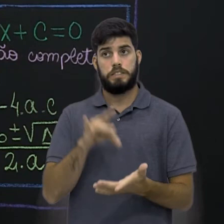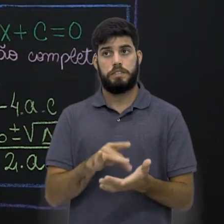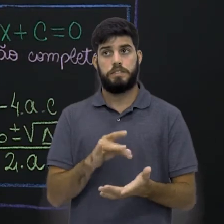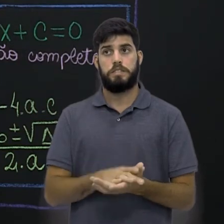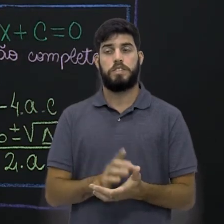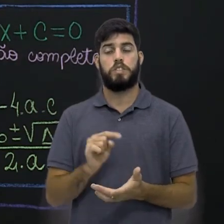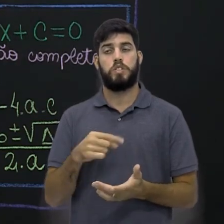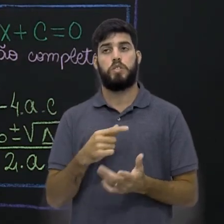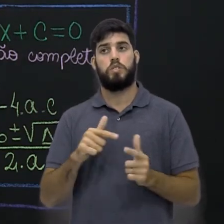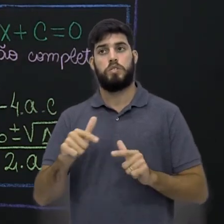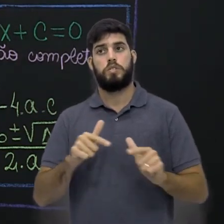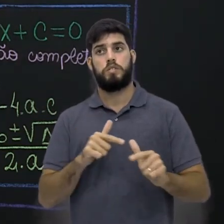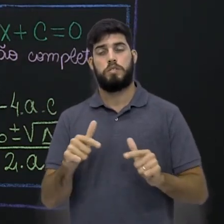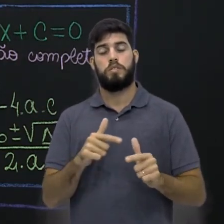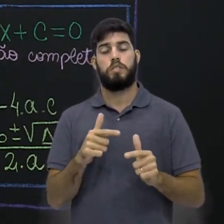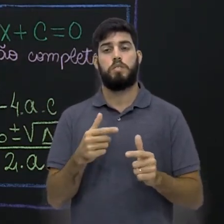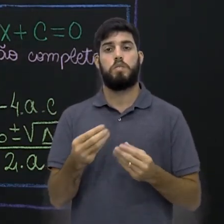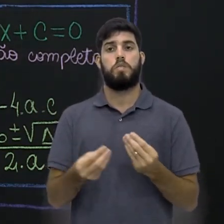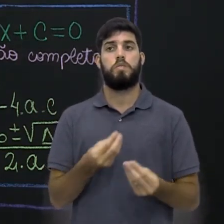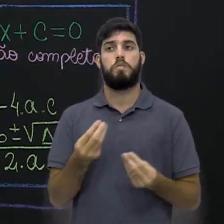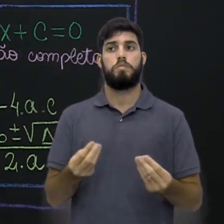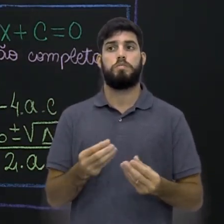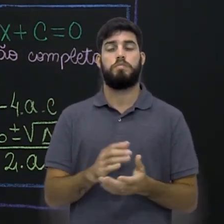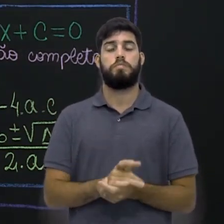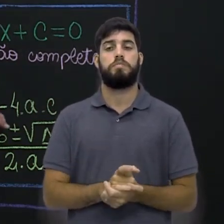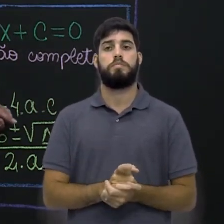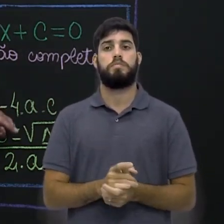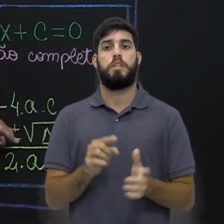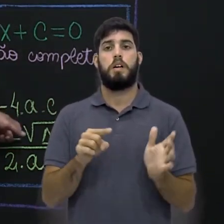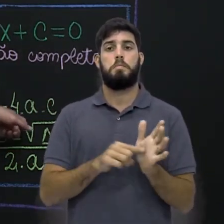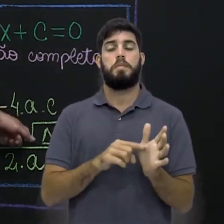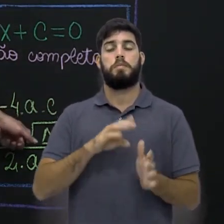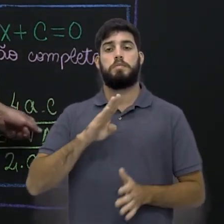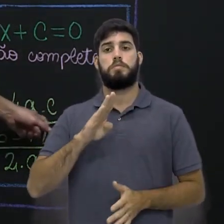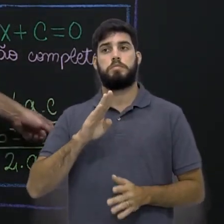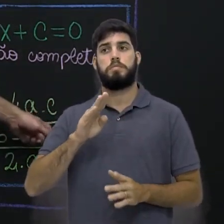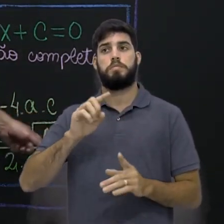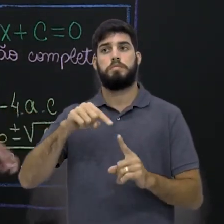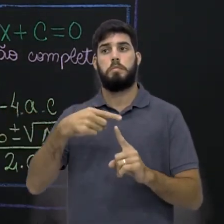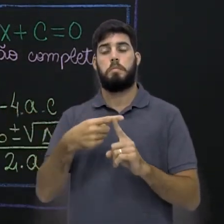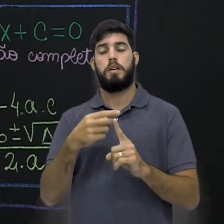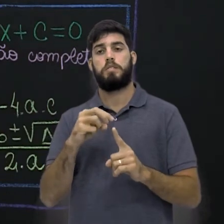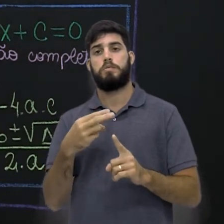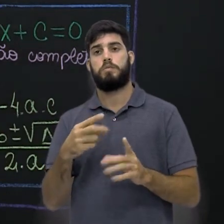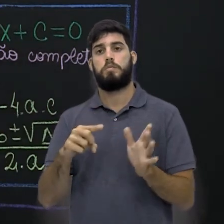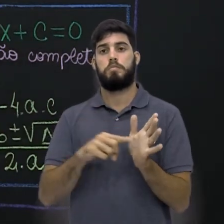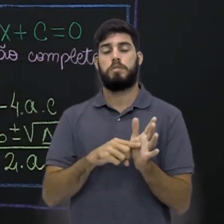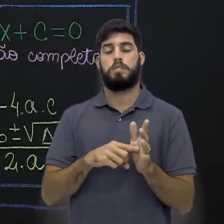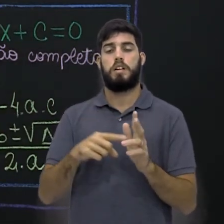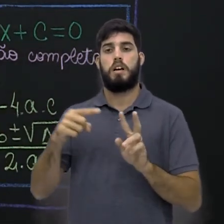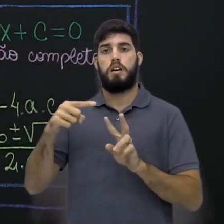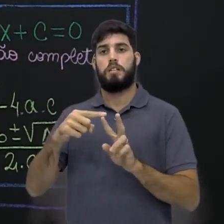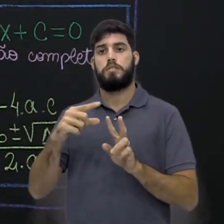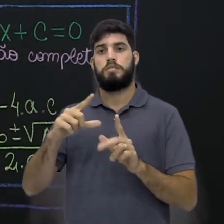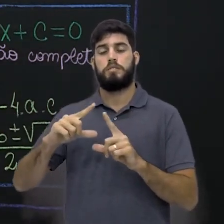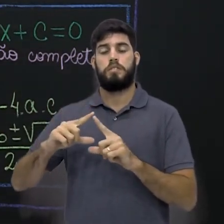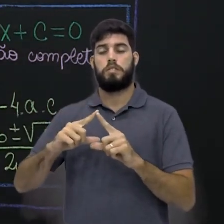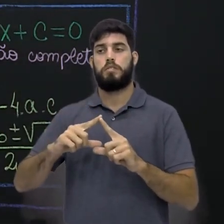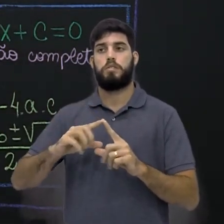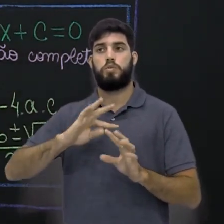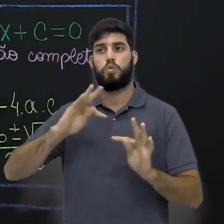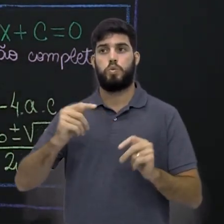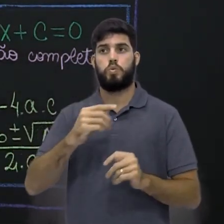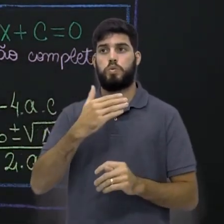trabalhamos da seguinte maneira para achar as suas raízes. Menos b, mais ou menos a raiz desse delta, tudo isso